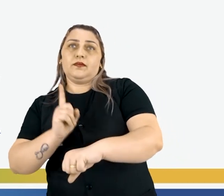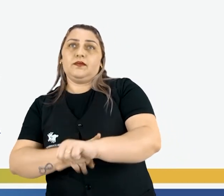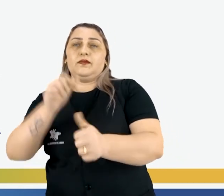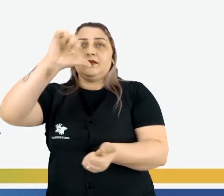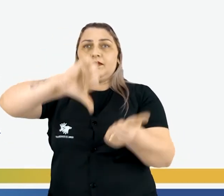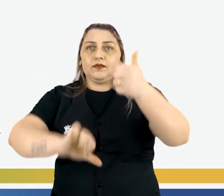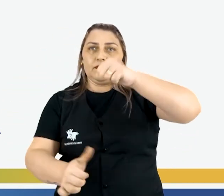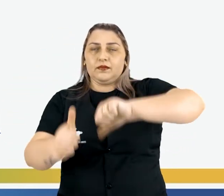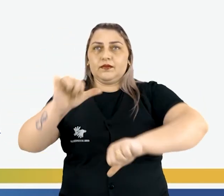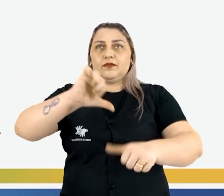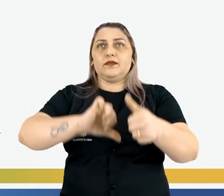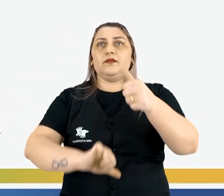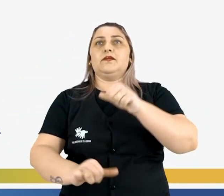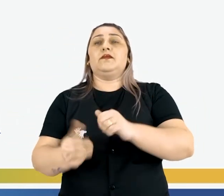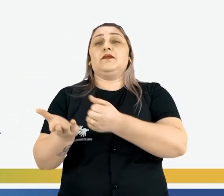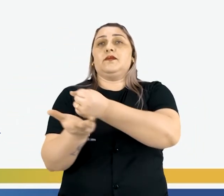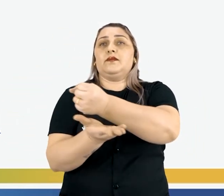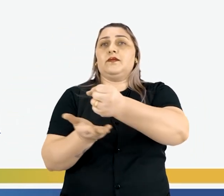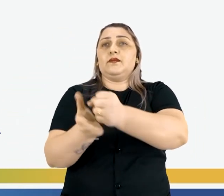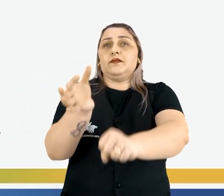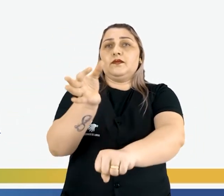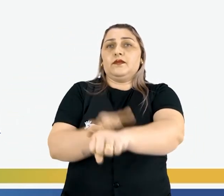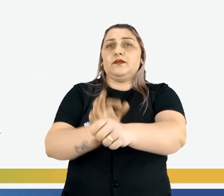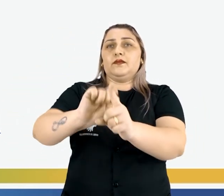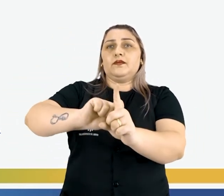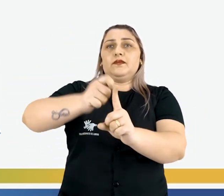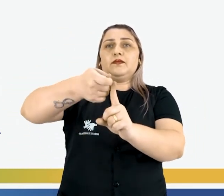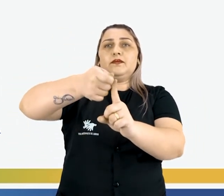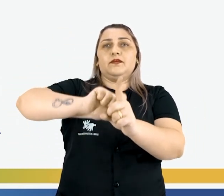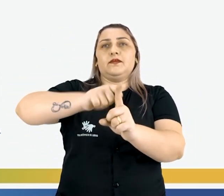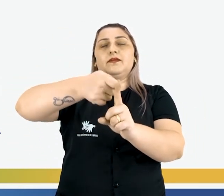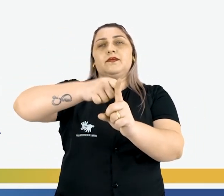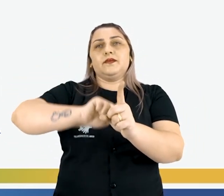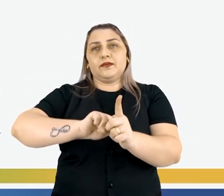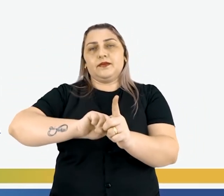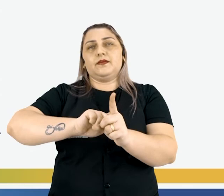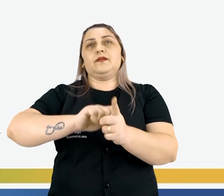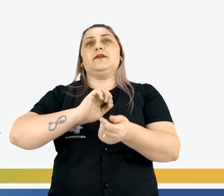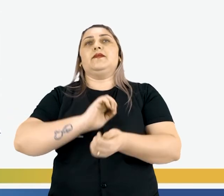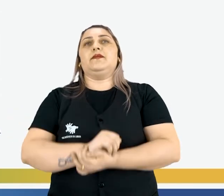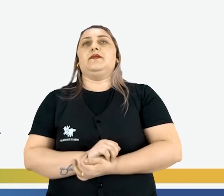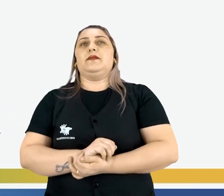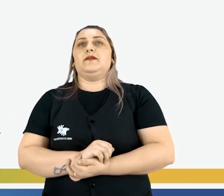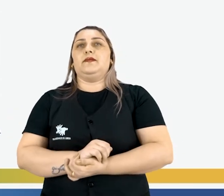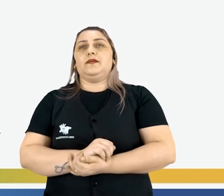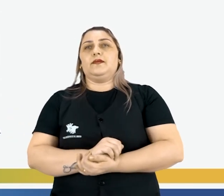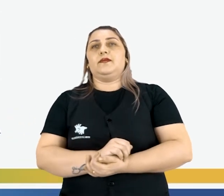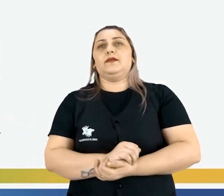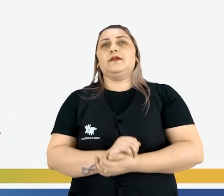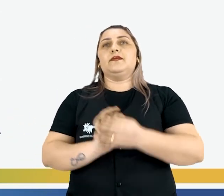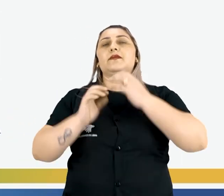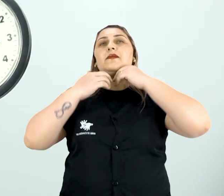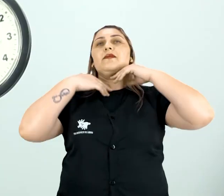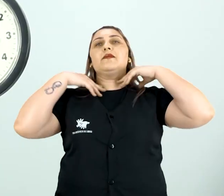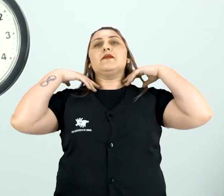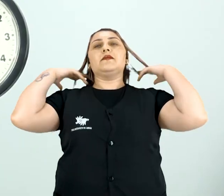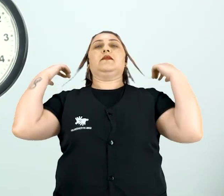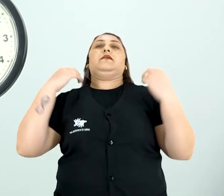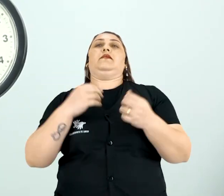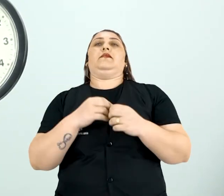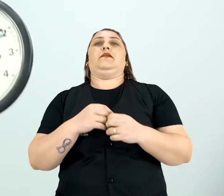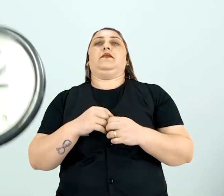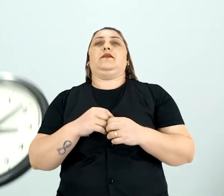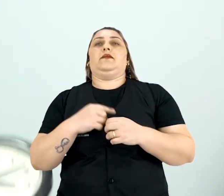analisado exclusivamente com base nos relógios e calendários. O relógio, aqui ó, né, ele está